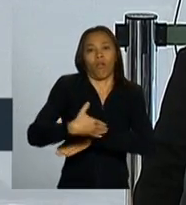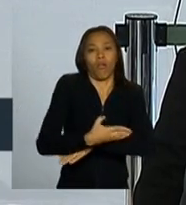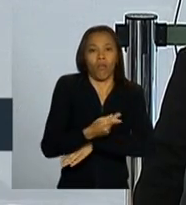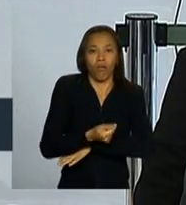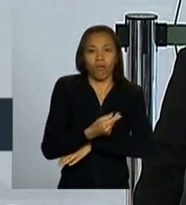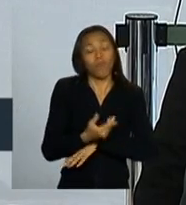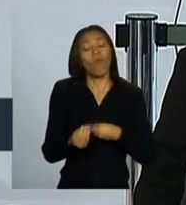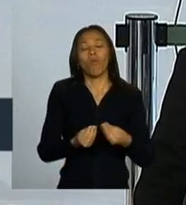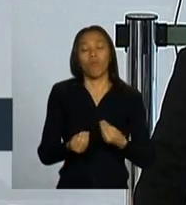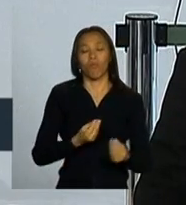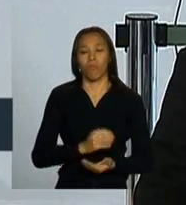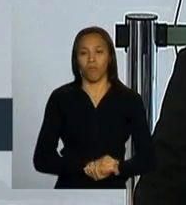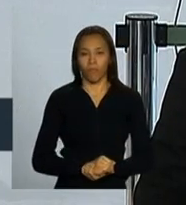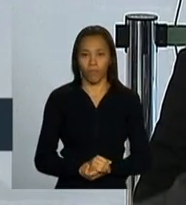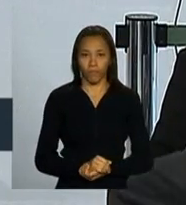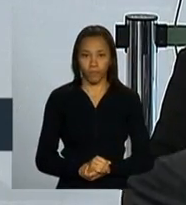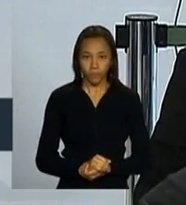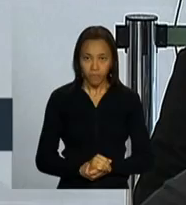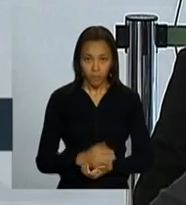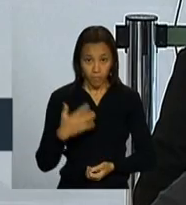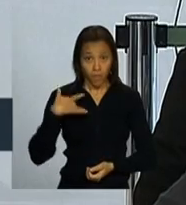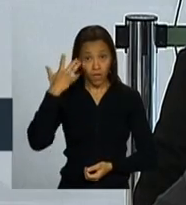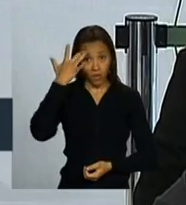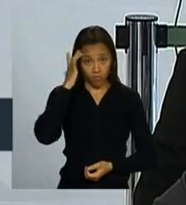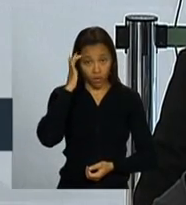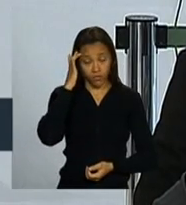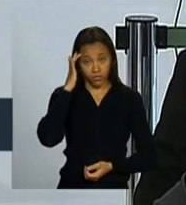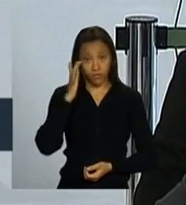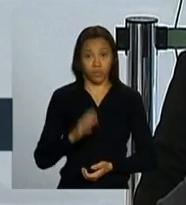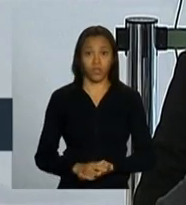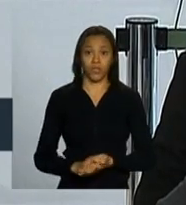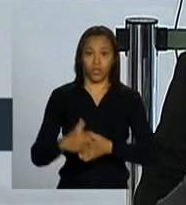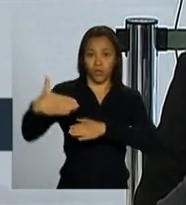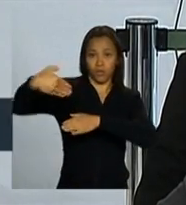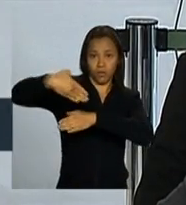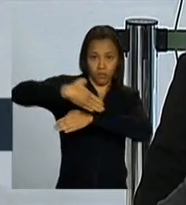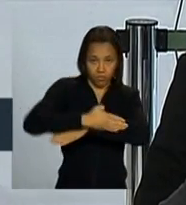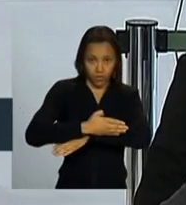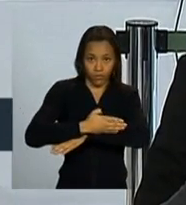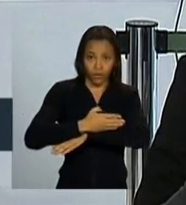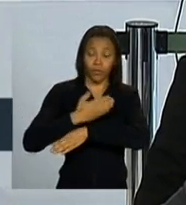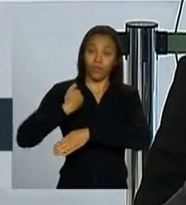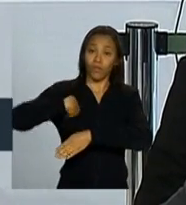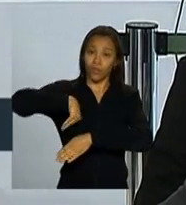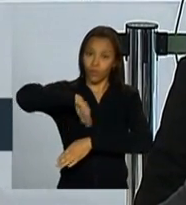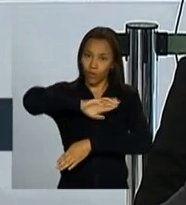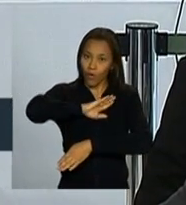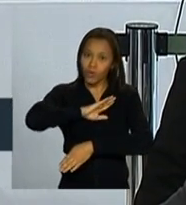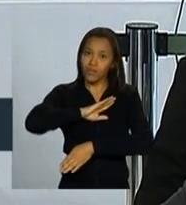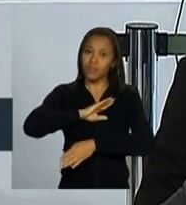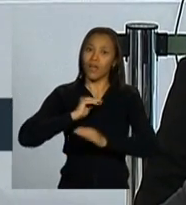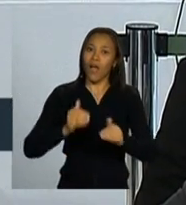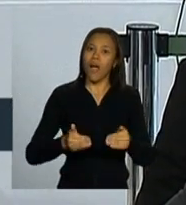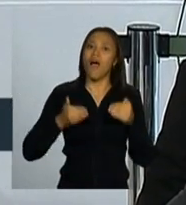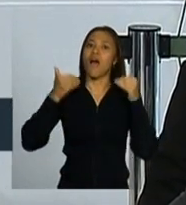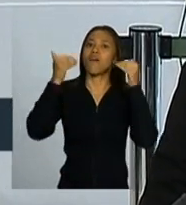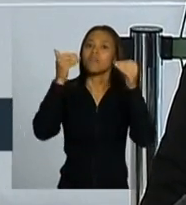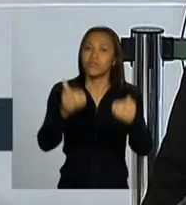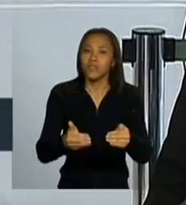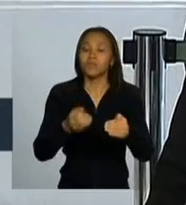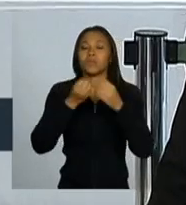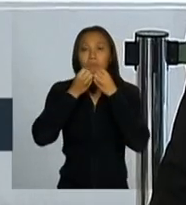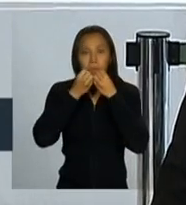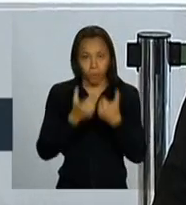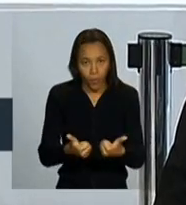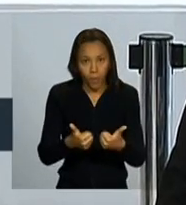que com o Porto Sem Papel, nós avançamos bem, mas nós precisamos avançar